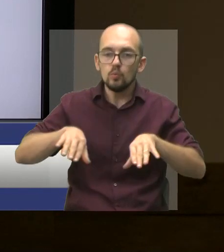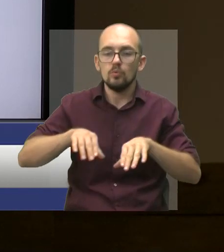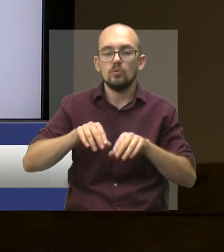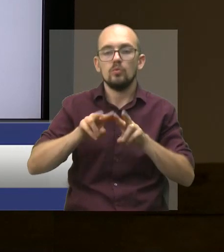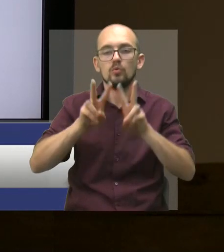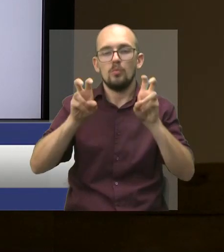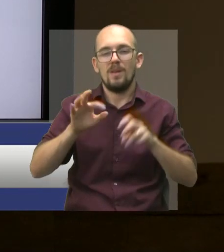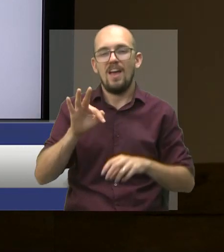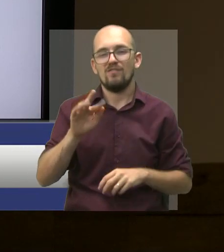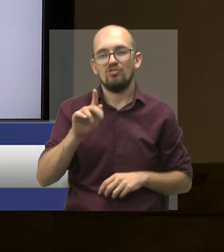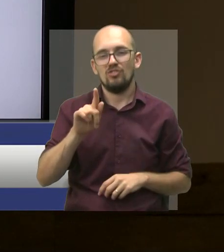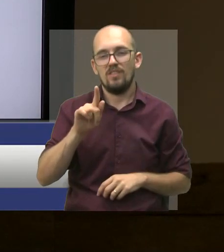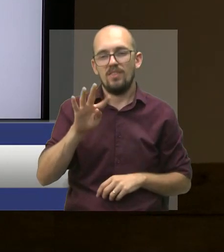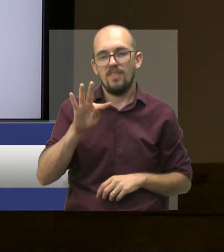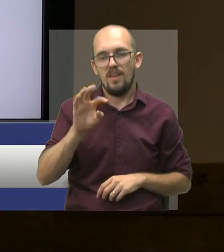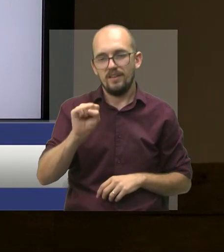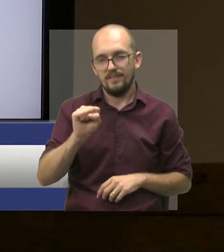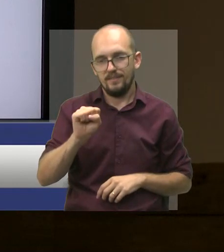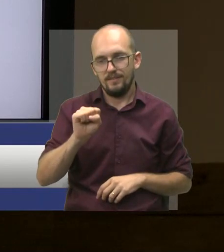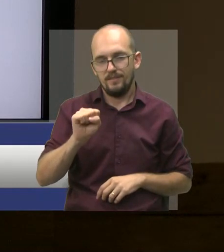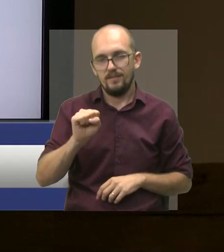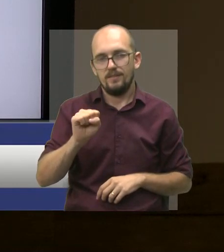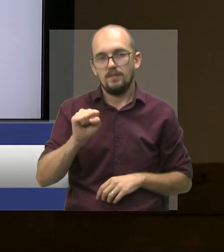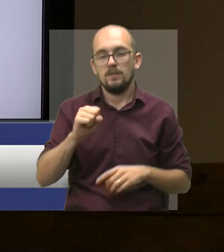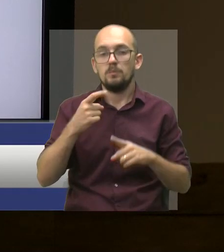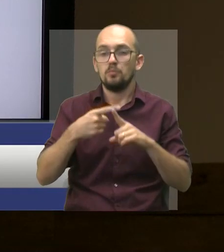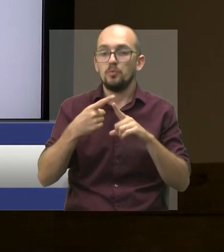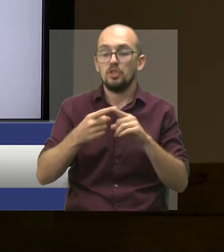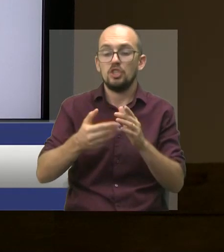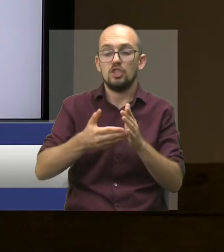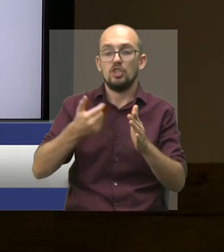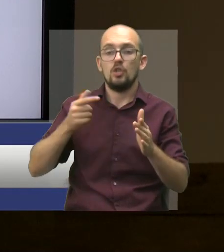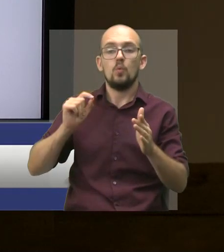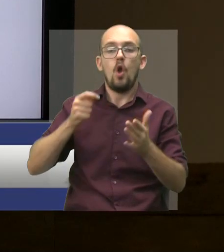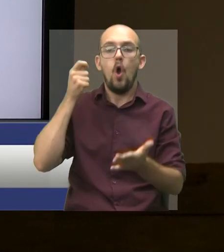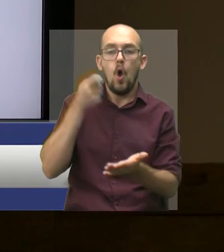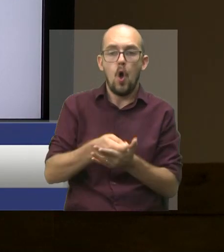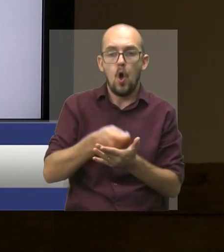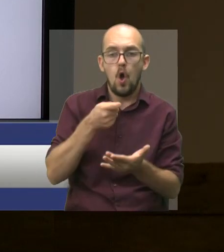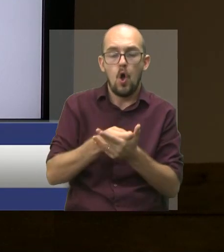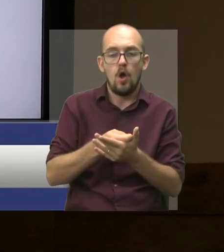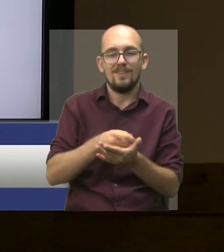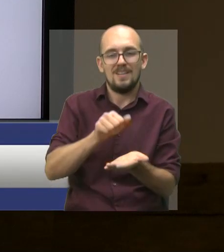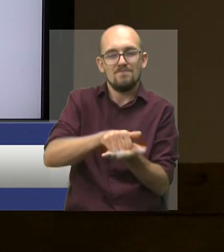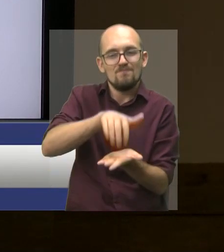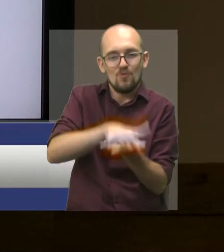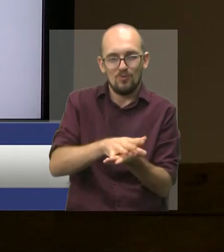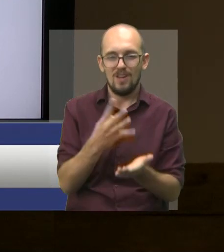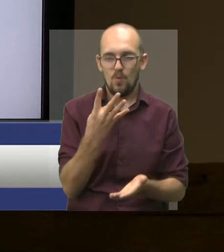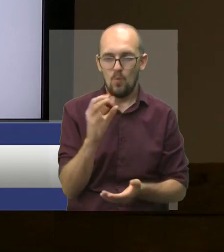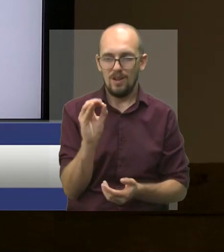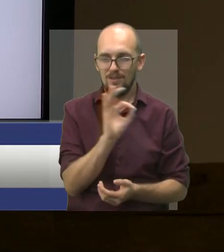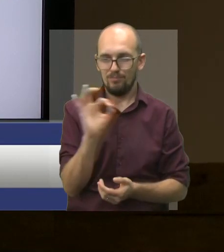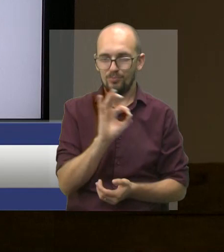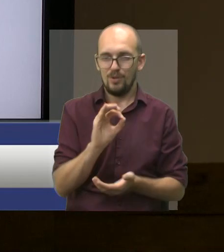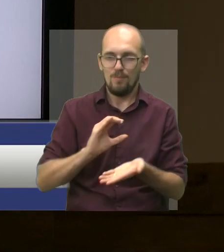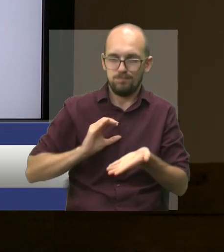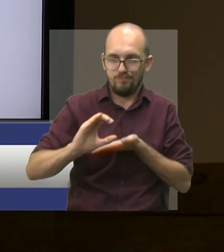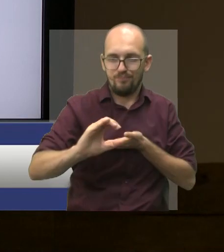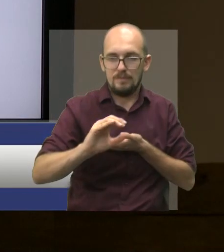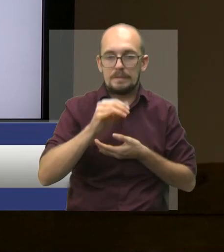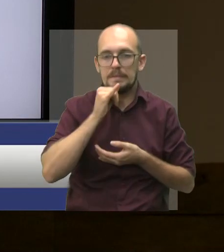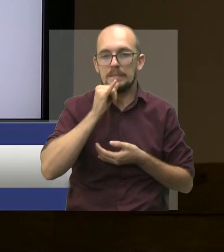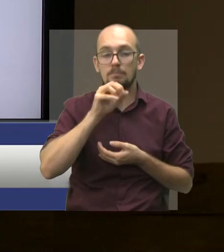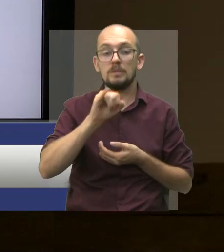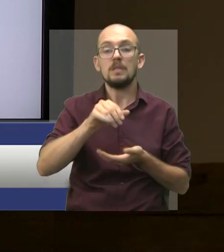de garantia, retirando a obrigação do pagamento da multa de 40% se o empregador